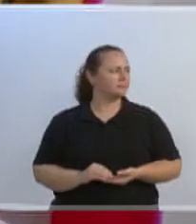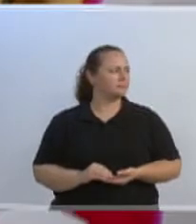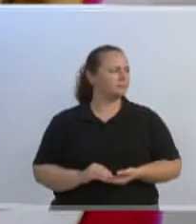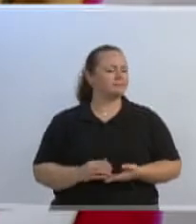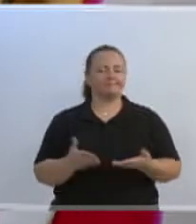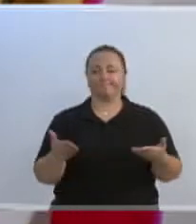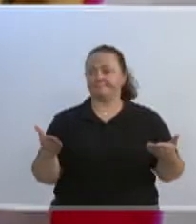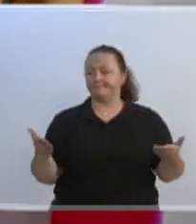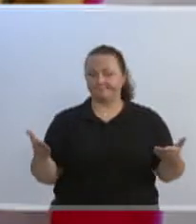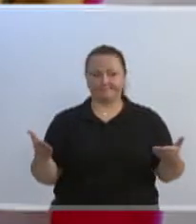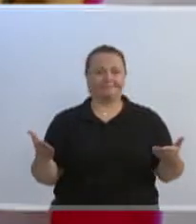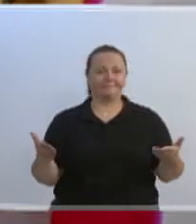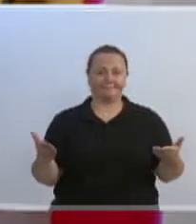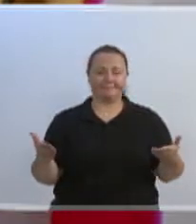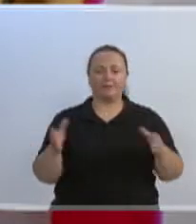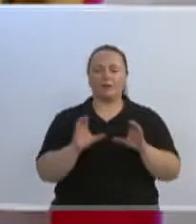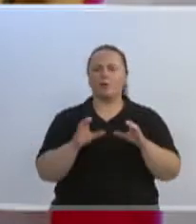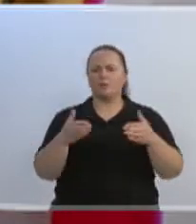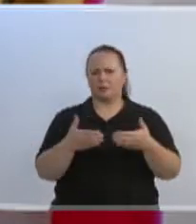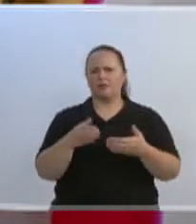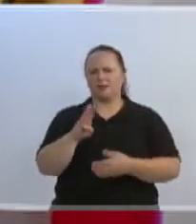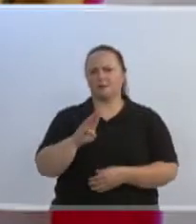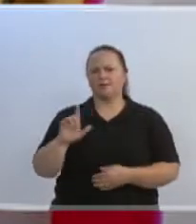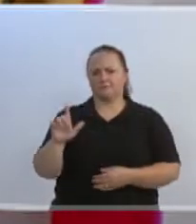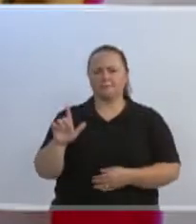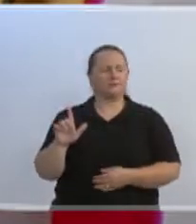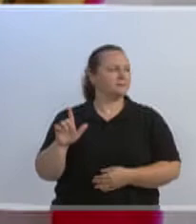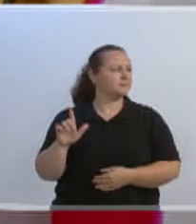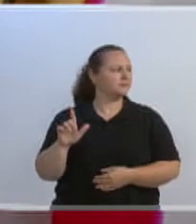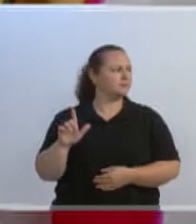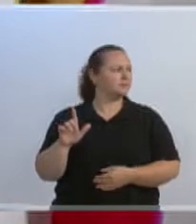senhoras e senhores, a comunidade de Blumenau,